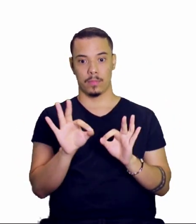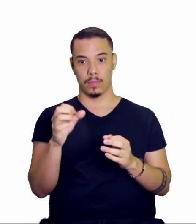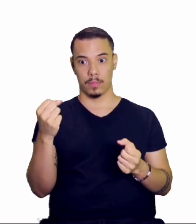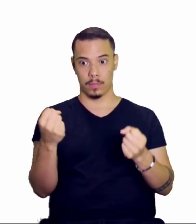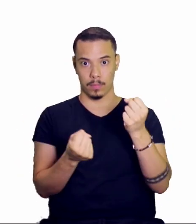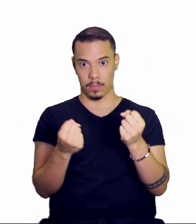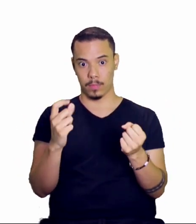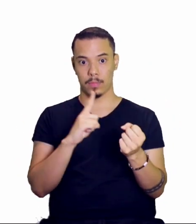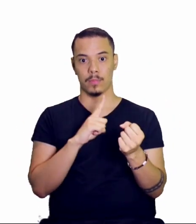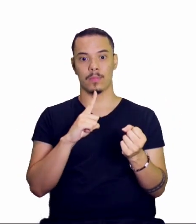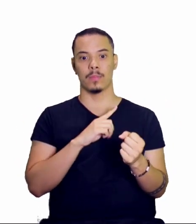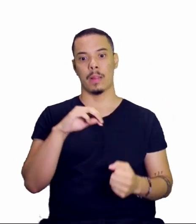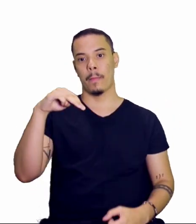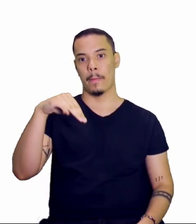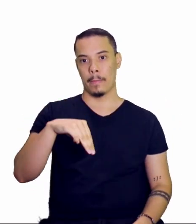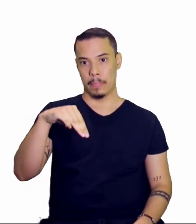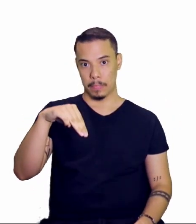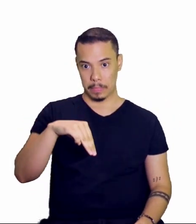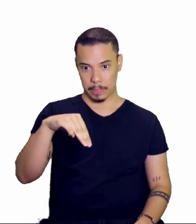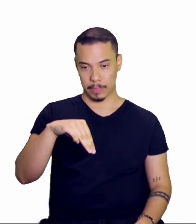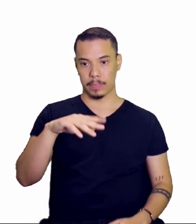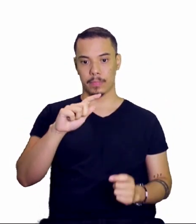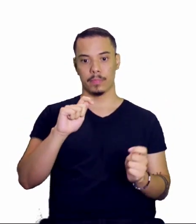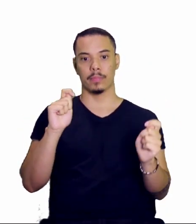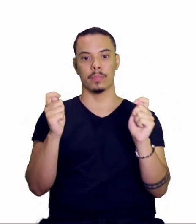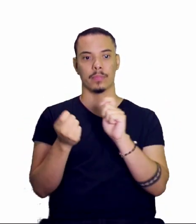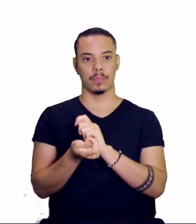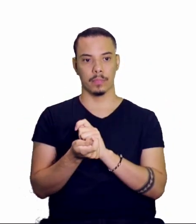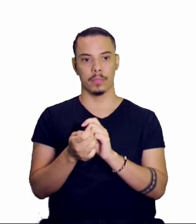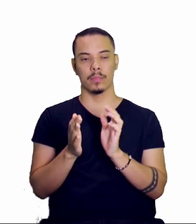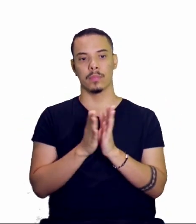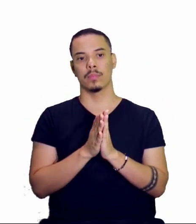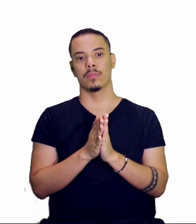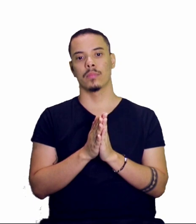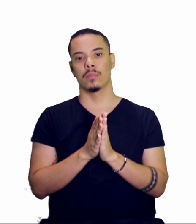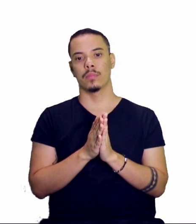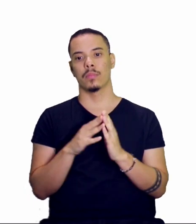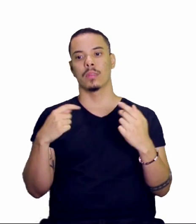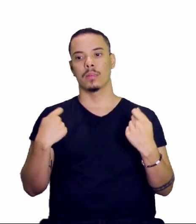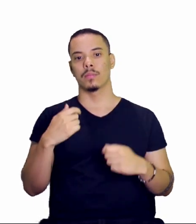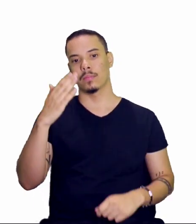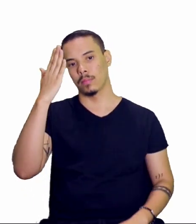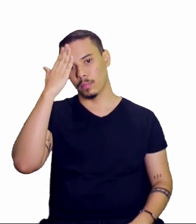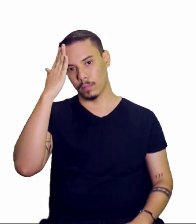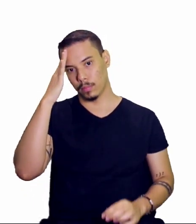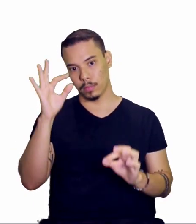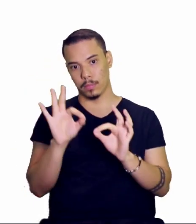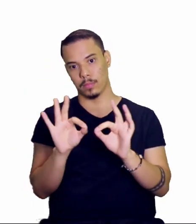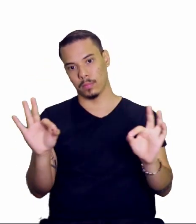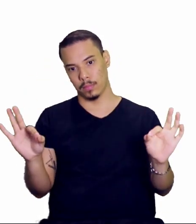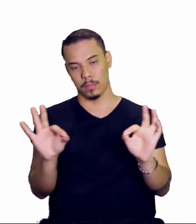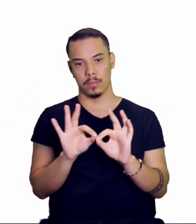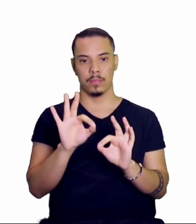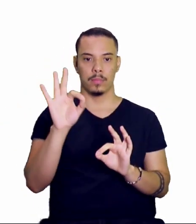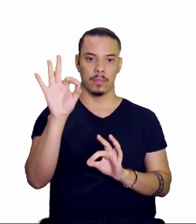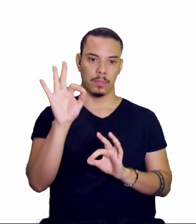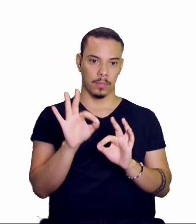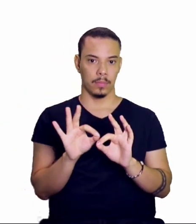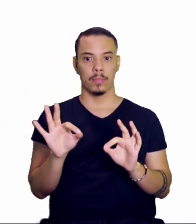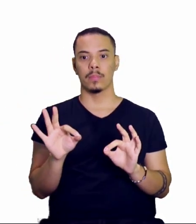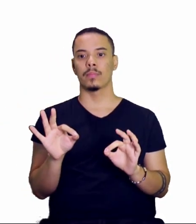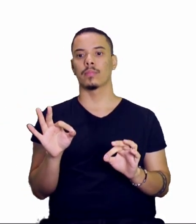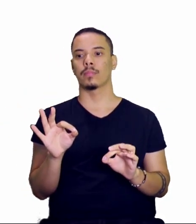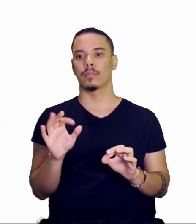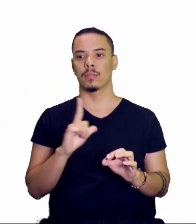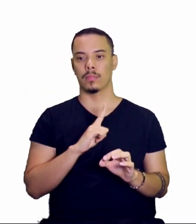sejam obtidas em metros. Então, vamos ver ali. A distância A entre os eixos dianteiro e traseiro e